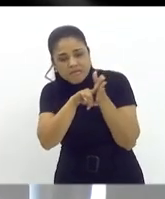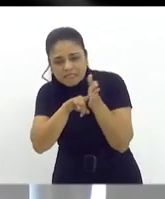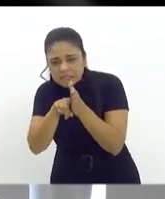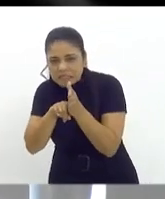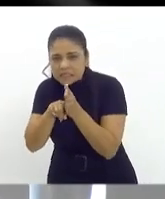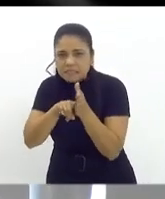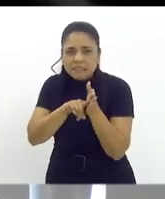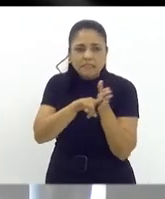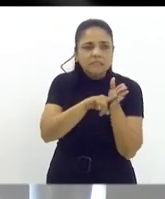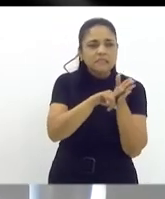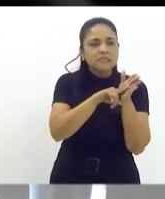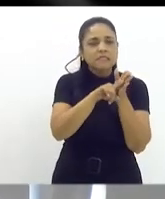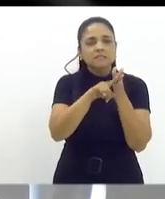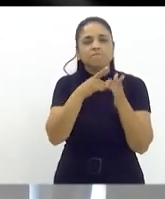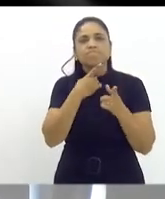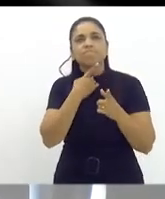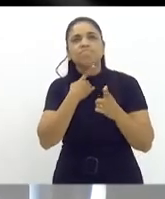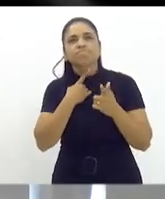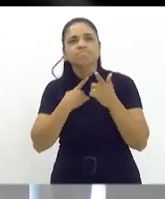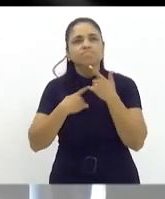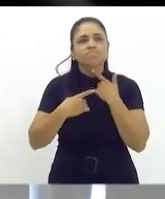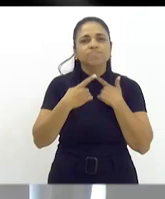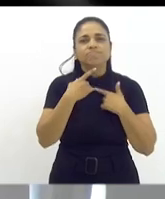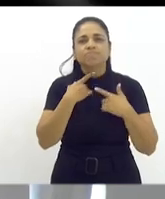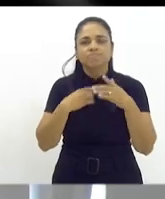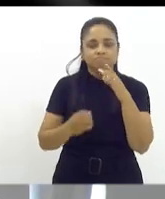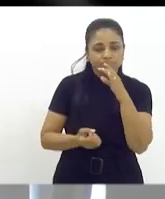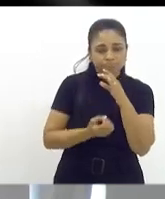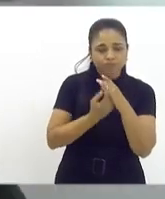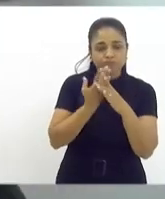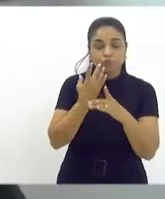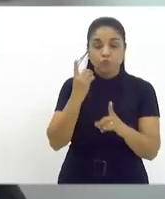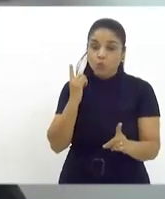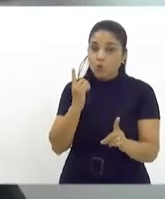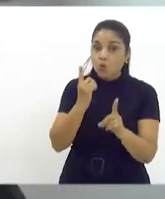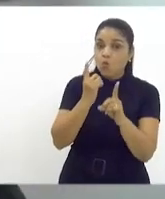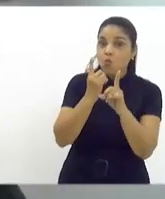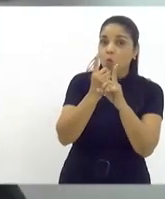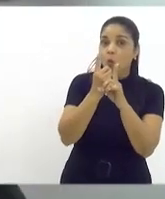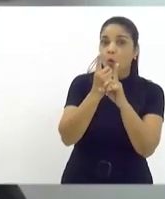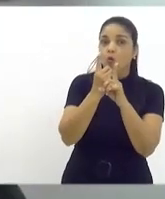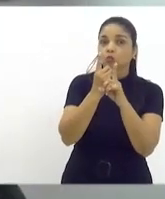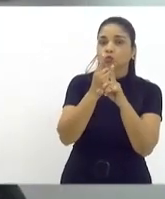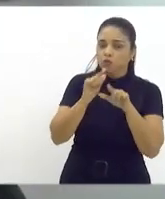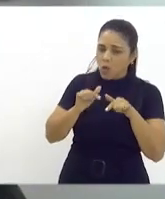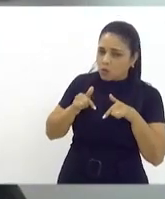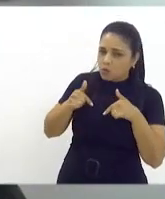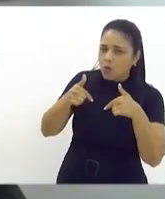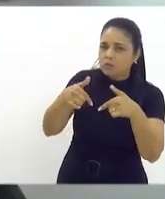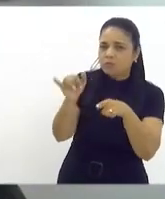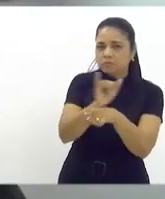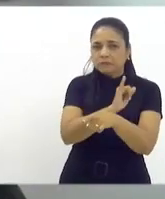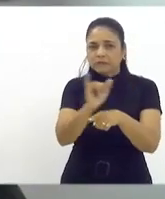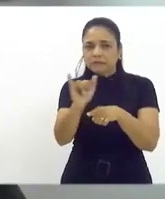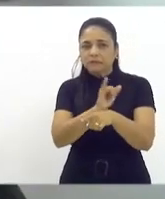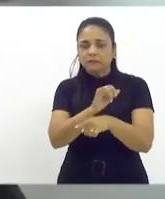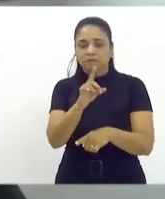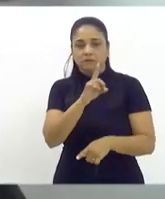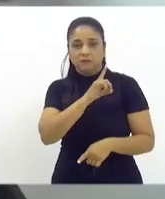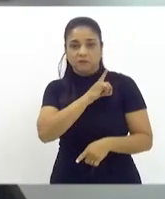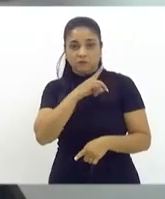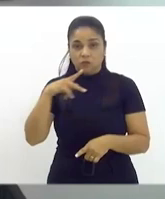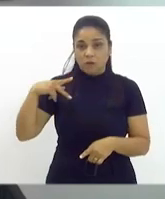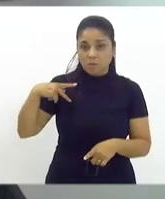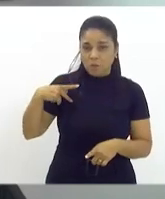nasceu a nossa vontade através de um encontro se você puder passar né através do encontro de atuação estratégica da Defensoria Pública